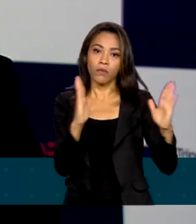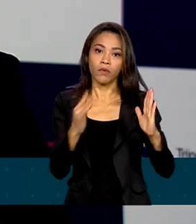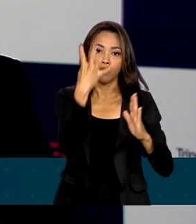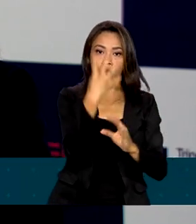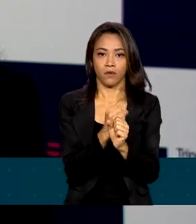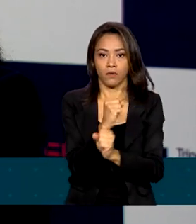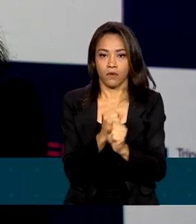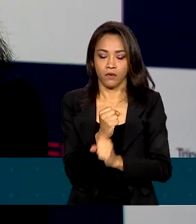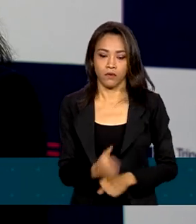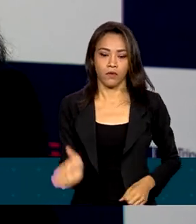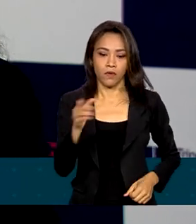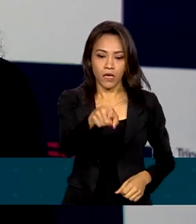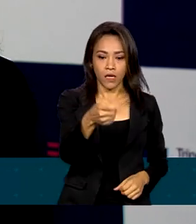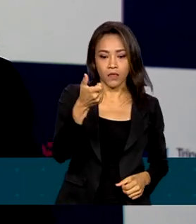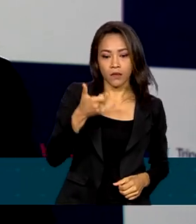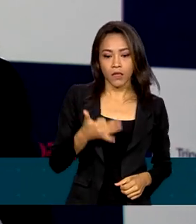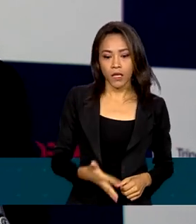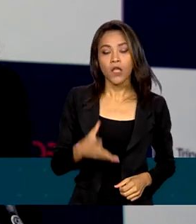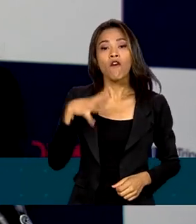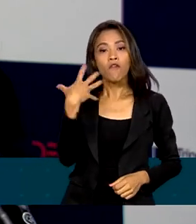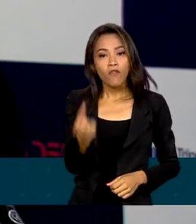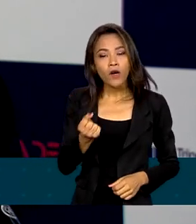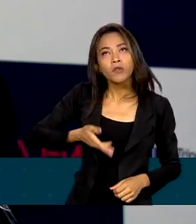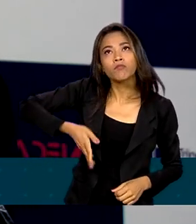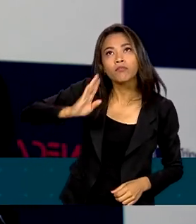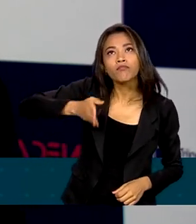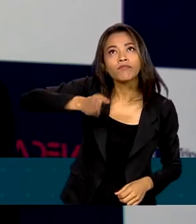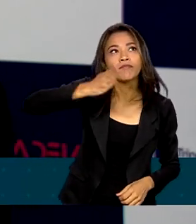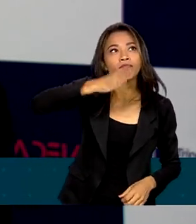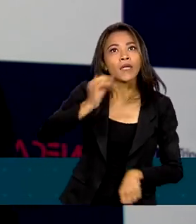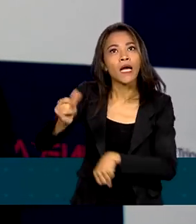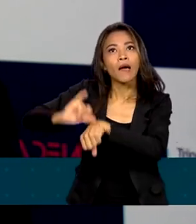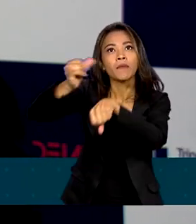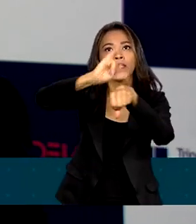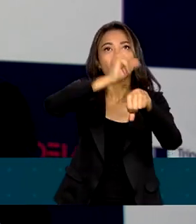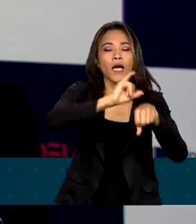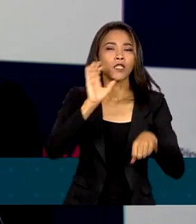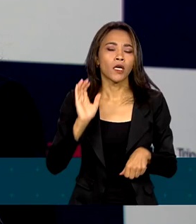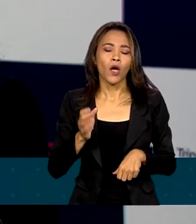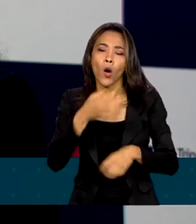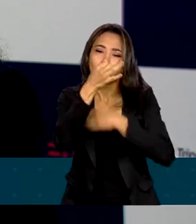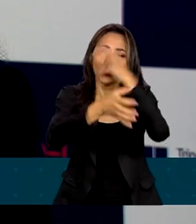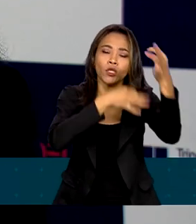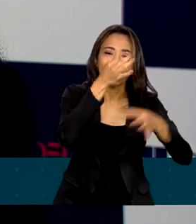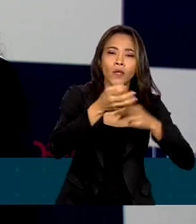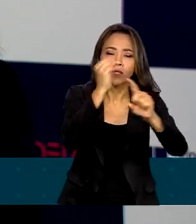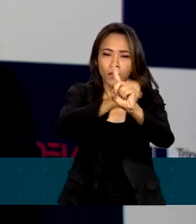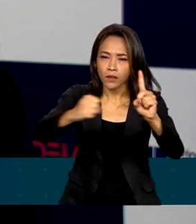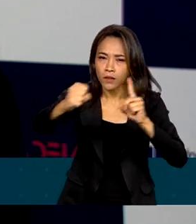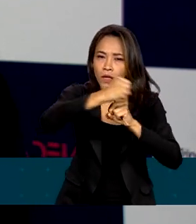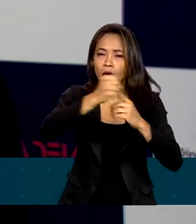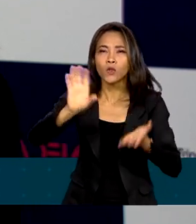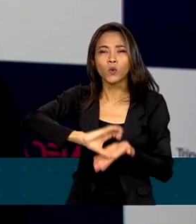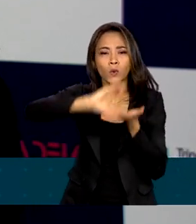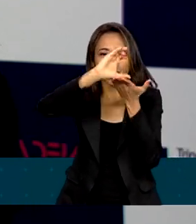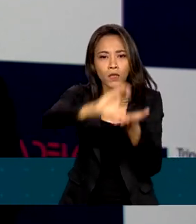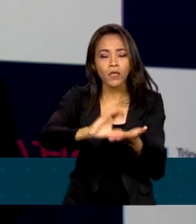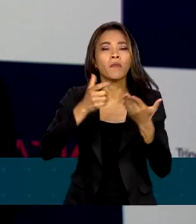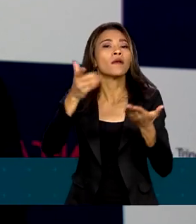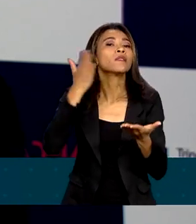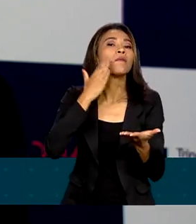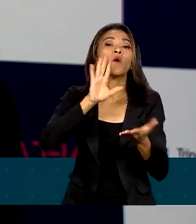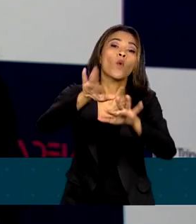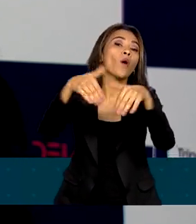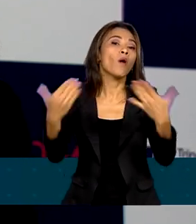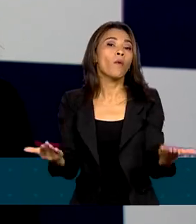participativo. Nós vamos estar andando todas as capitais, ouvindo a sociedade, os conselhos, a sociedade civil, para que eles digam que Brasil eles